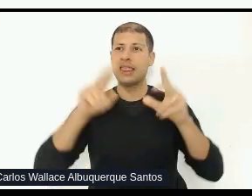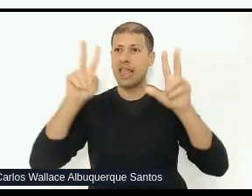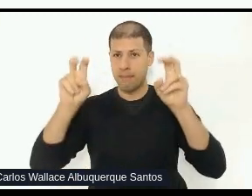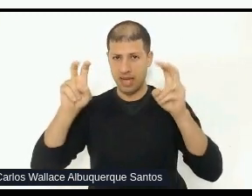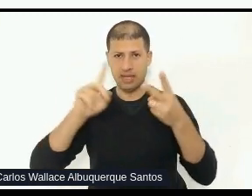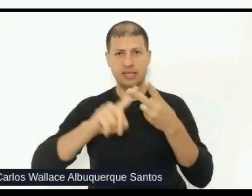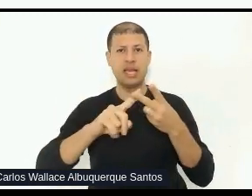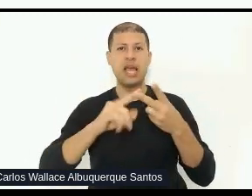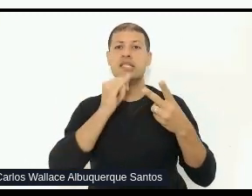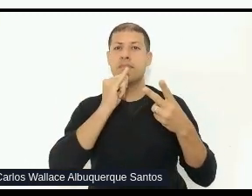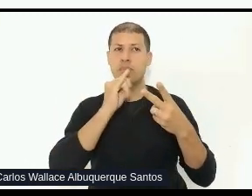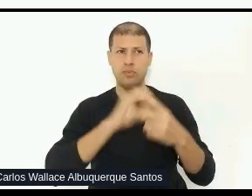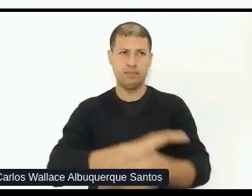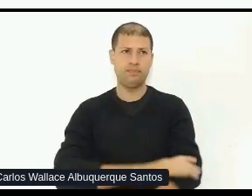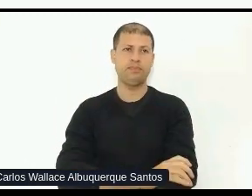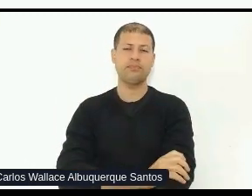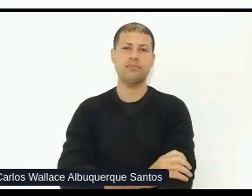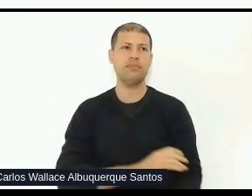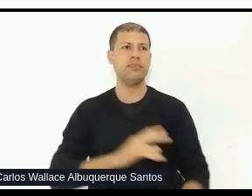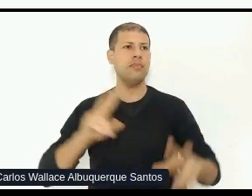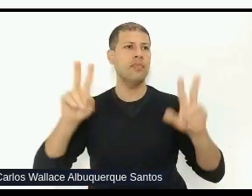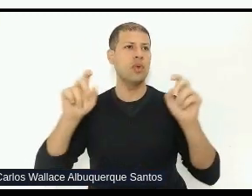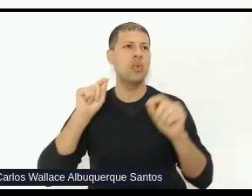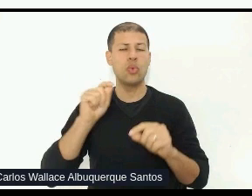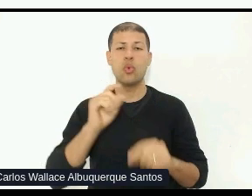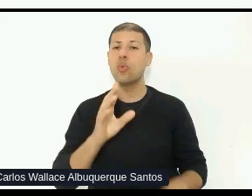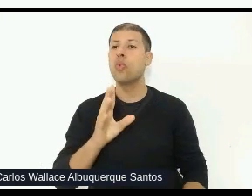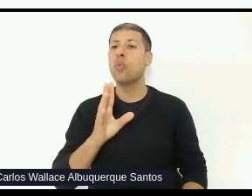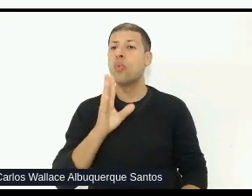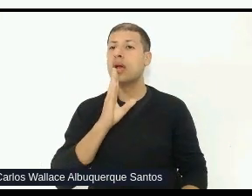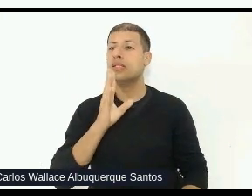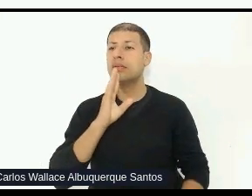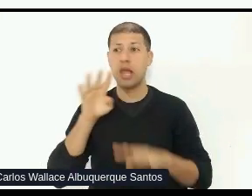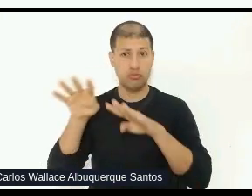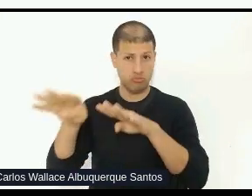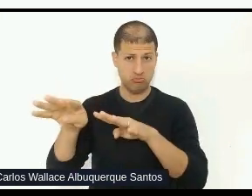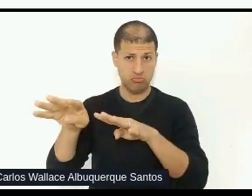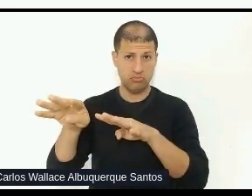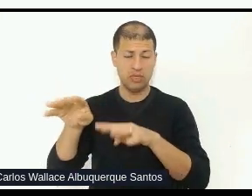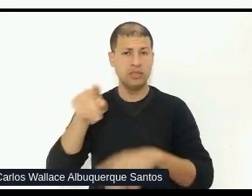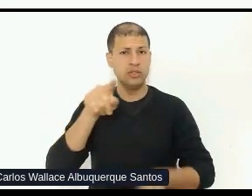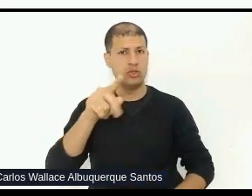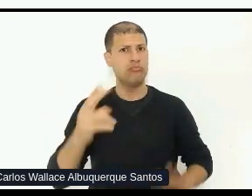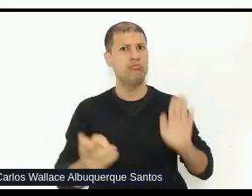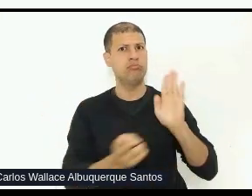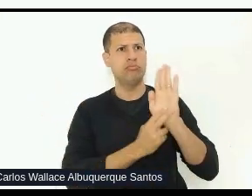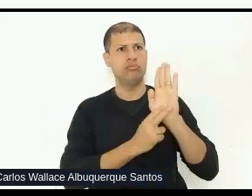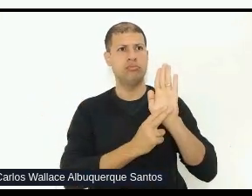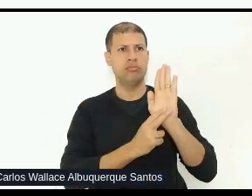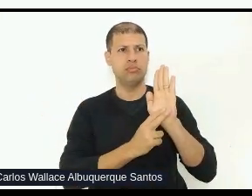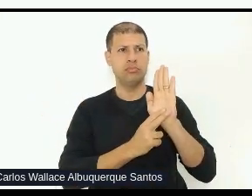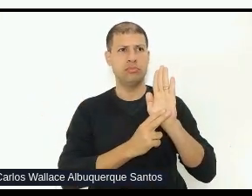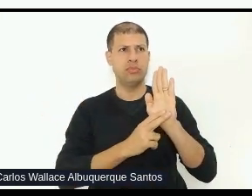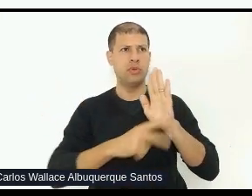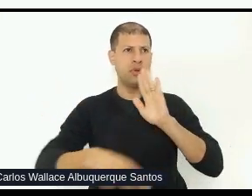O primeiro tema é reconhecimento. Isso é um compromisso de